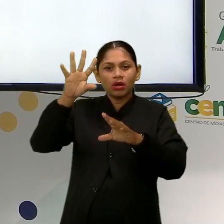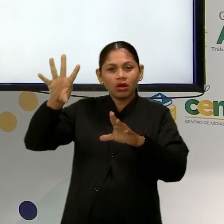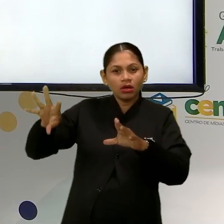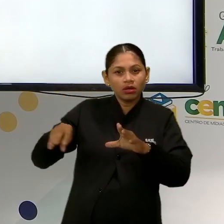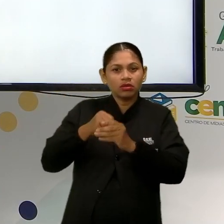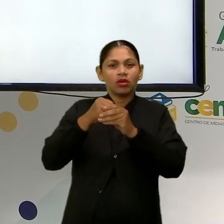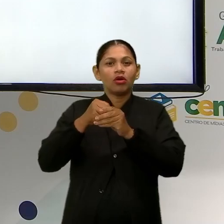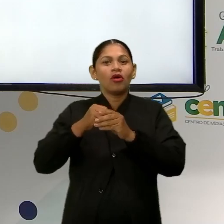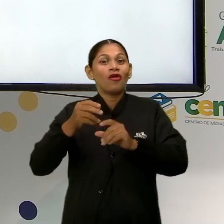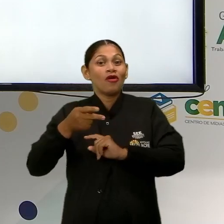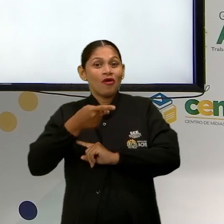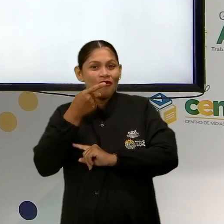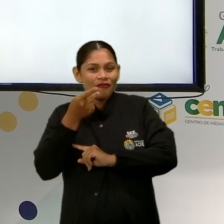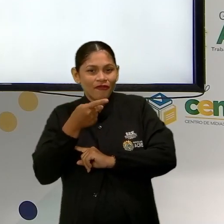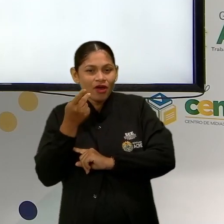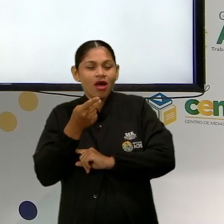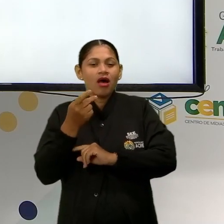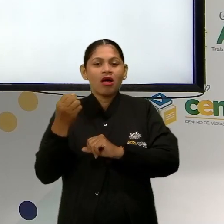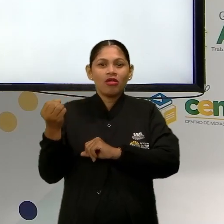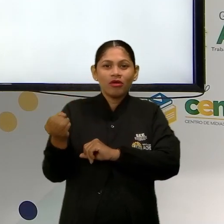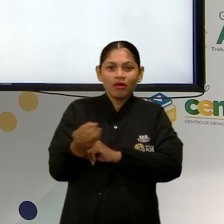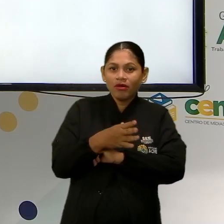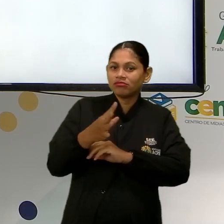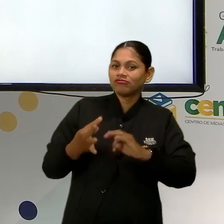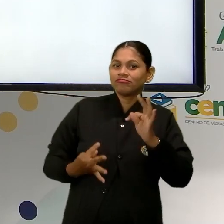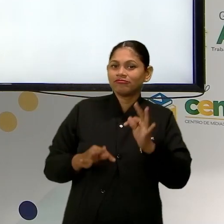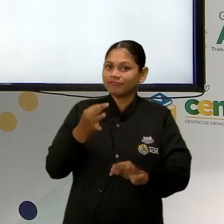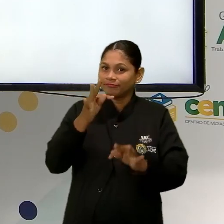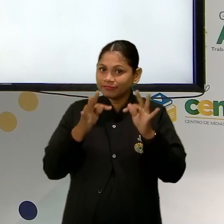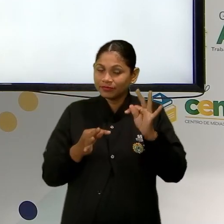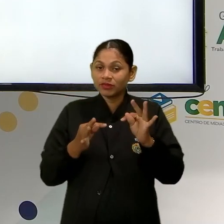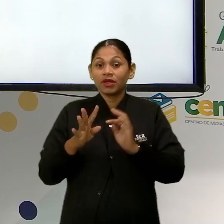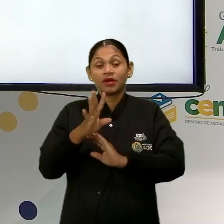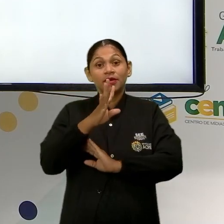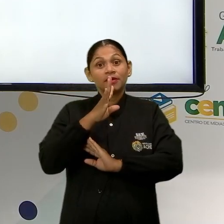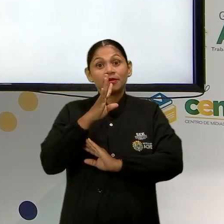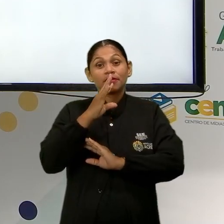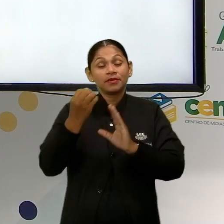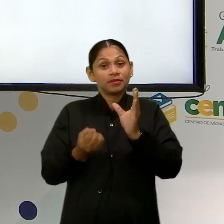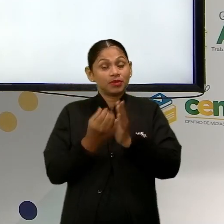introdução de novas tecnologias. E você também vai poder conhecer